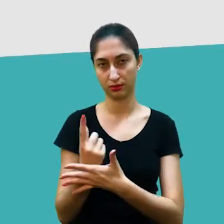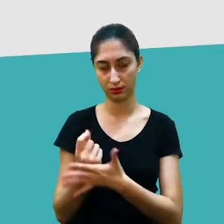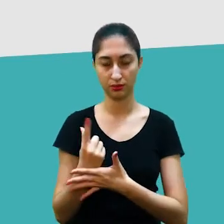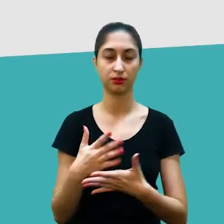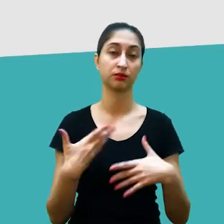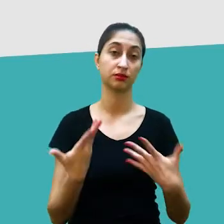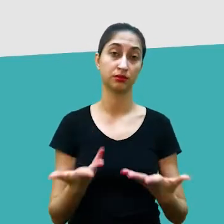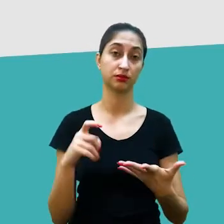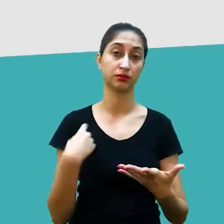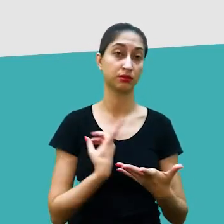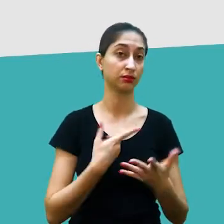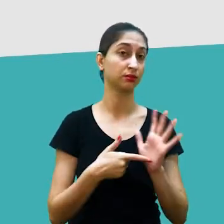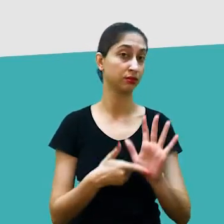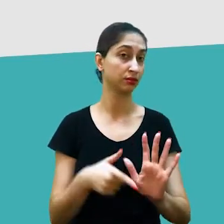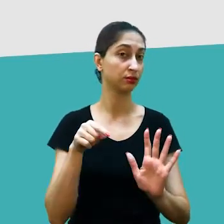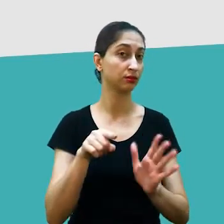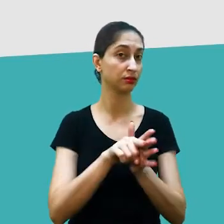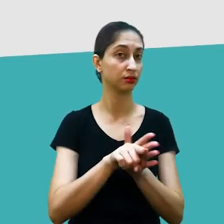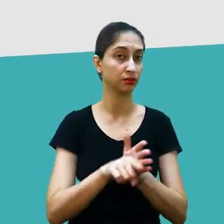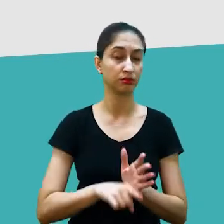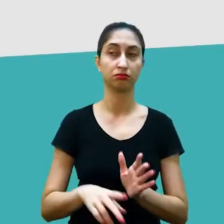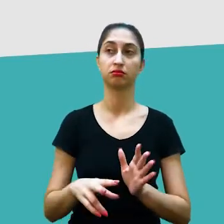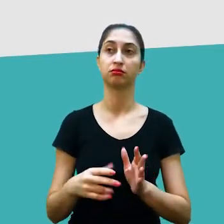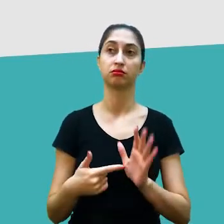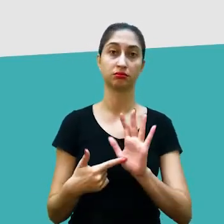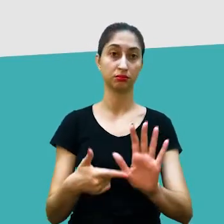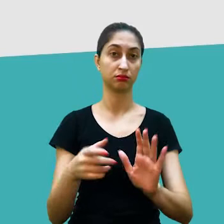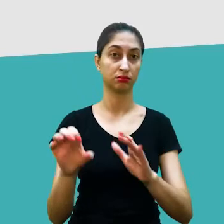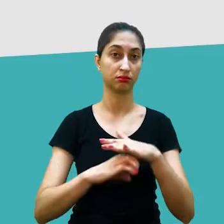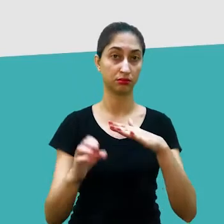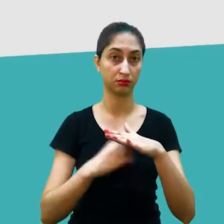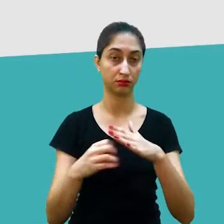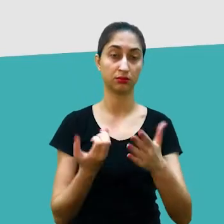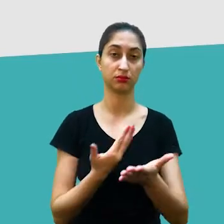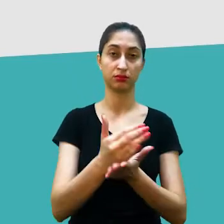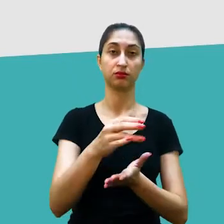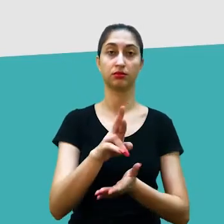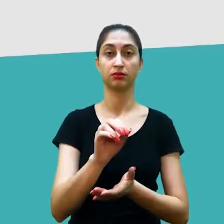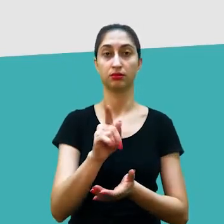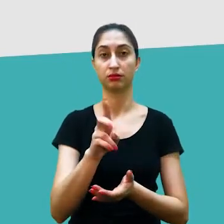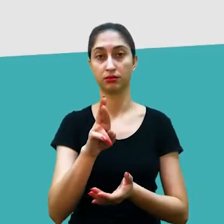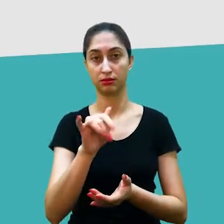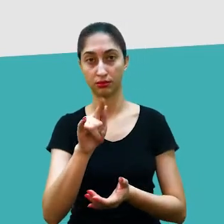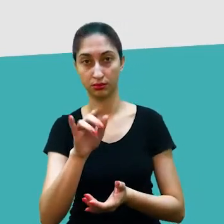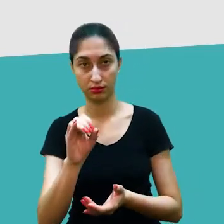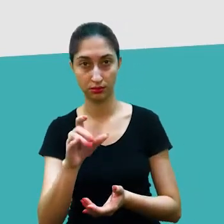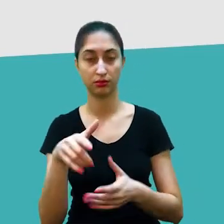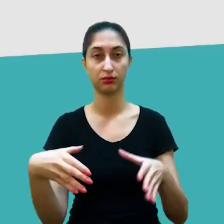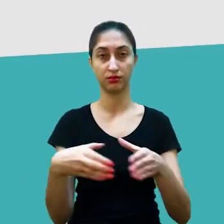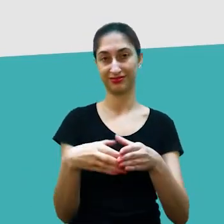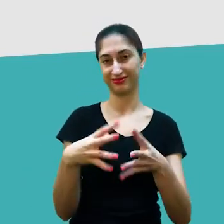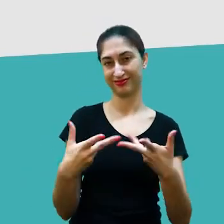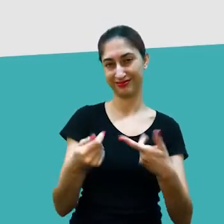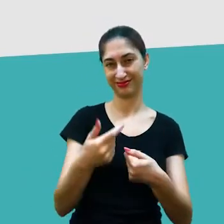disso a gente apresenta essa pesquisa para as empresas, e aí entra o Rodrigo e essa turma incrível que eu